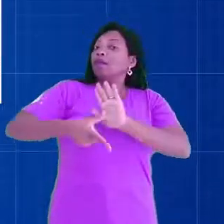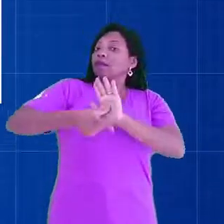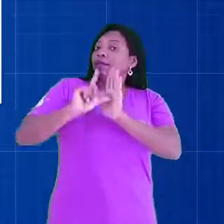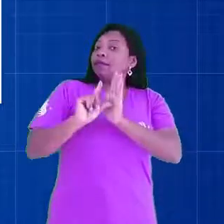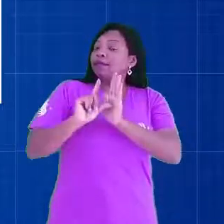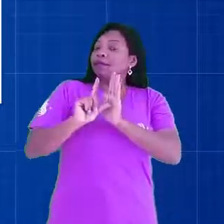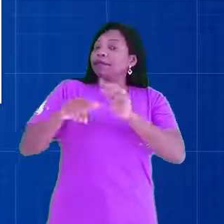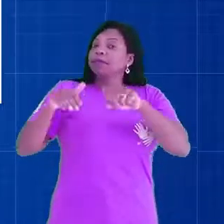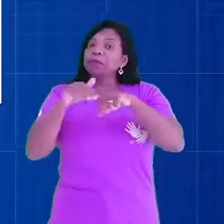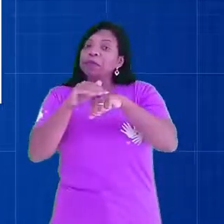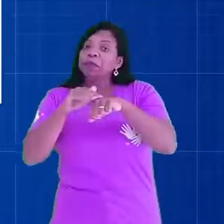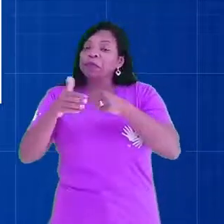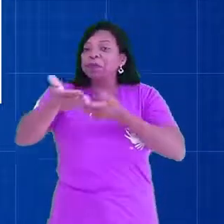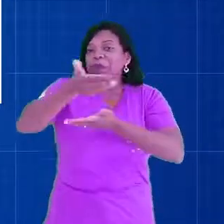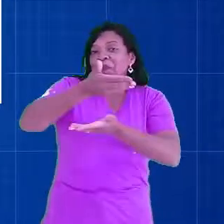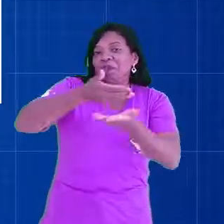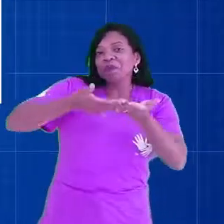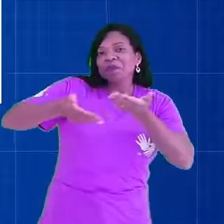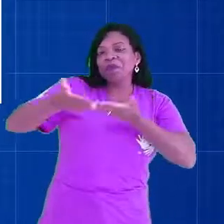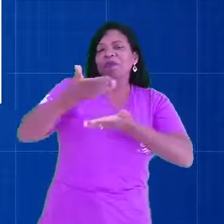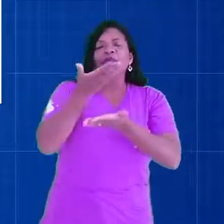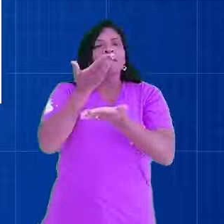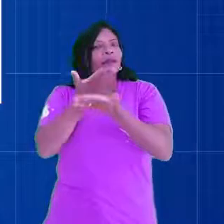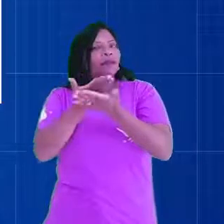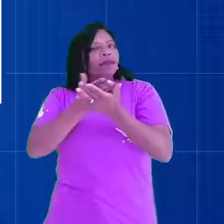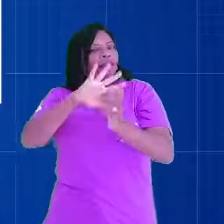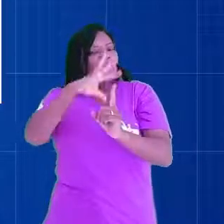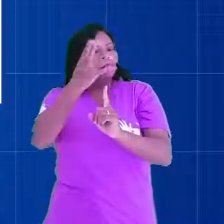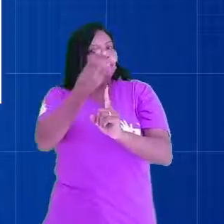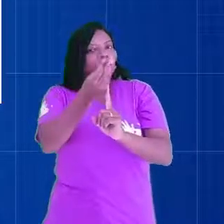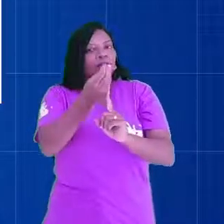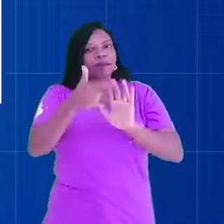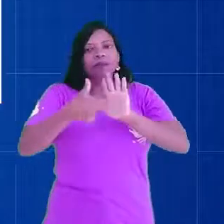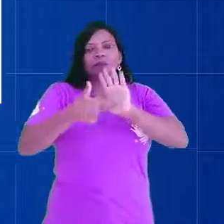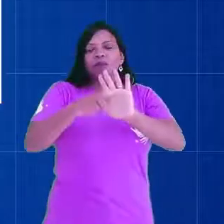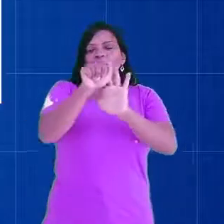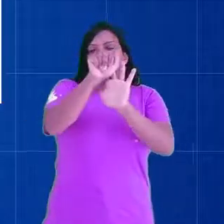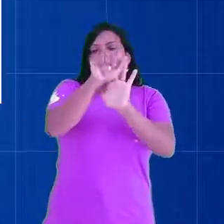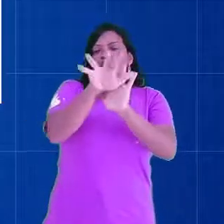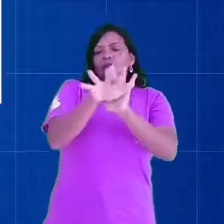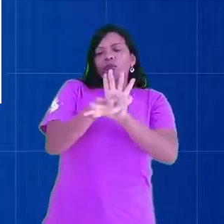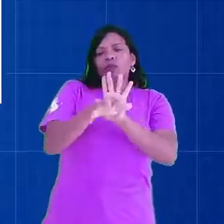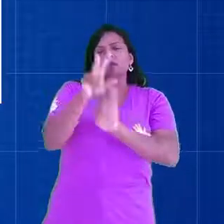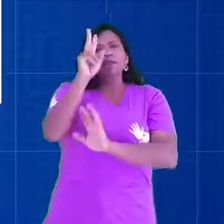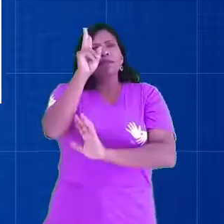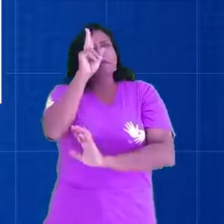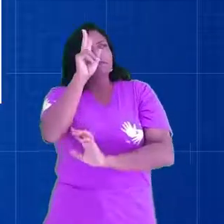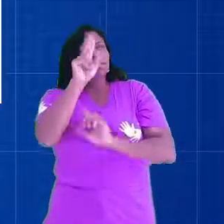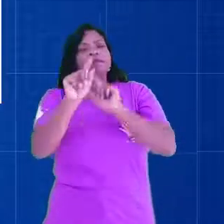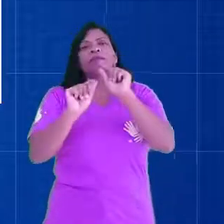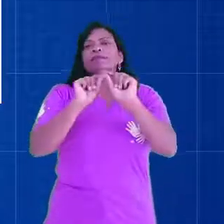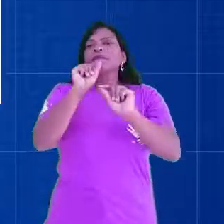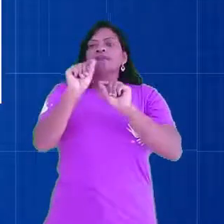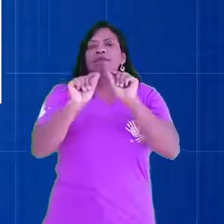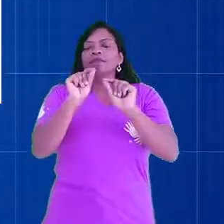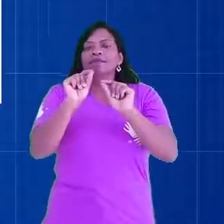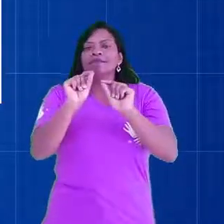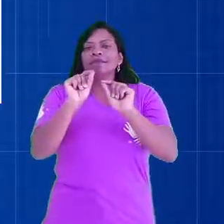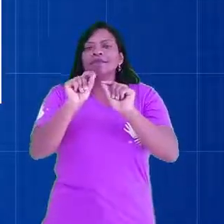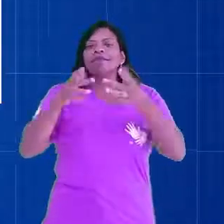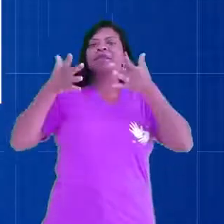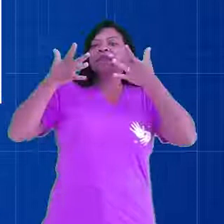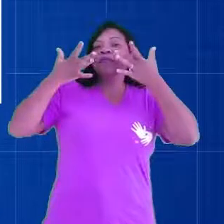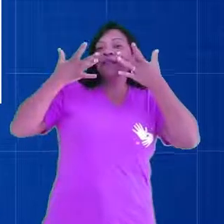pouquinho. Na aula de arte, quando a gente fala de sombras, vem à cabeça o quê? Teatro de sombras, né? Mas